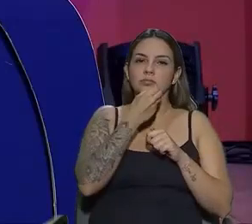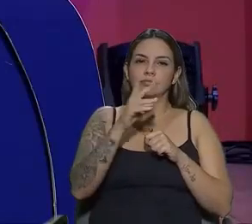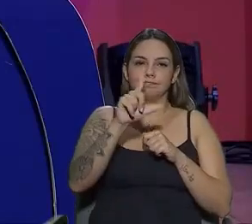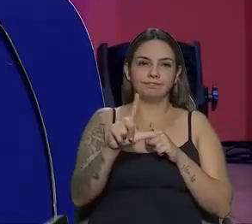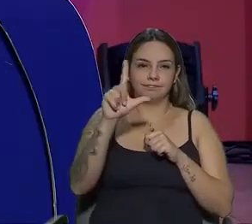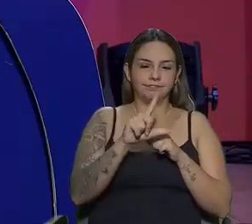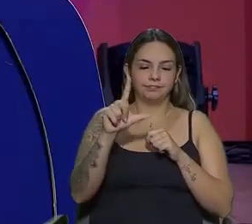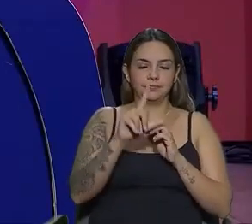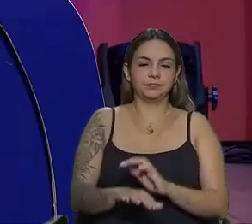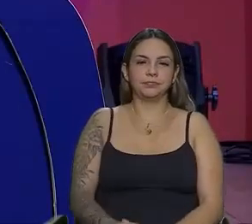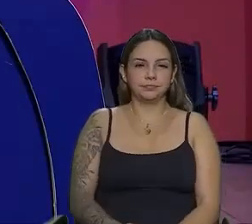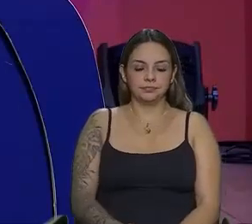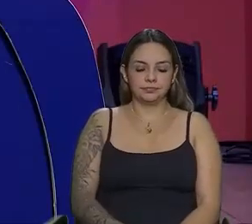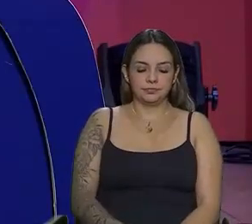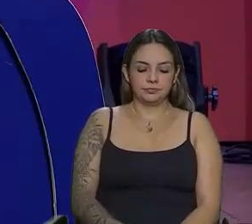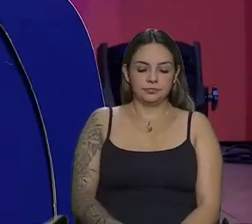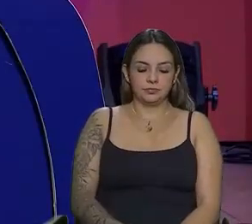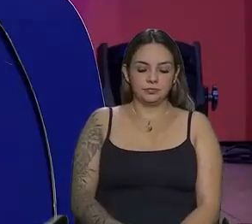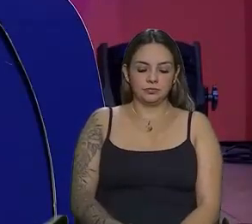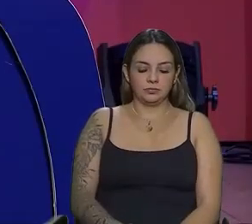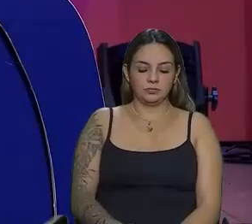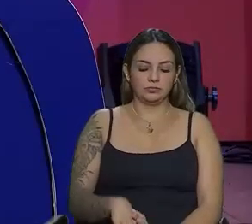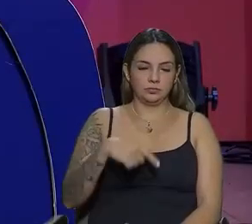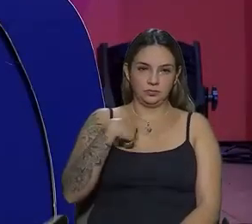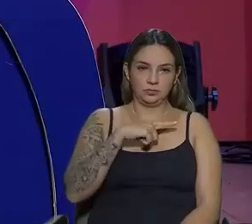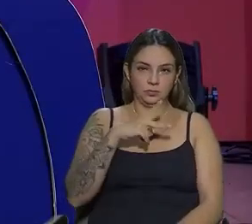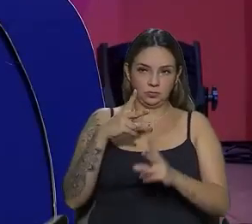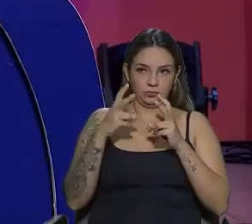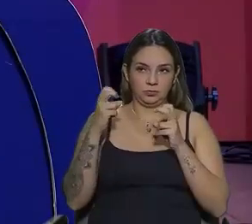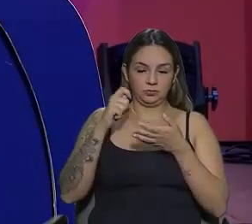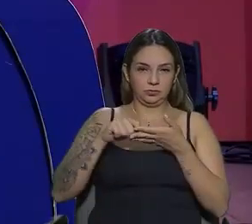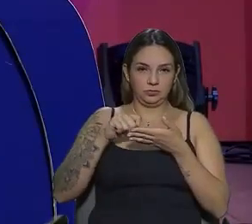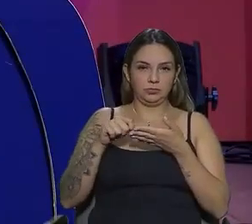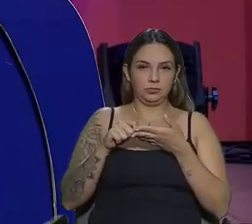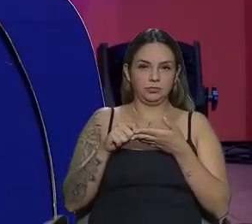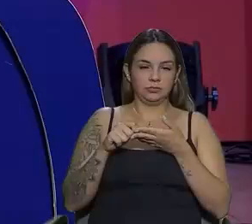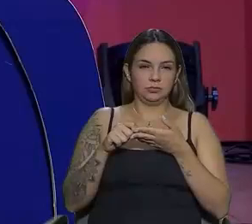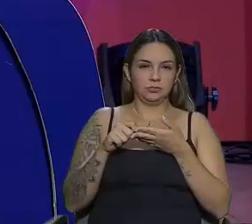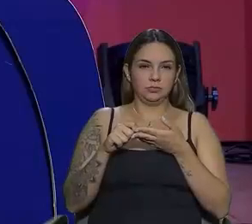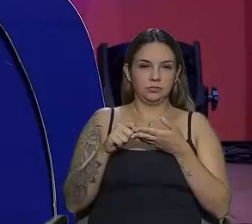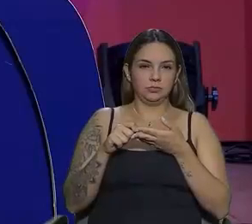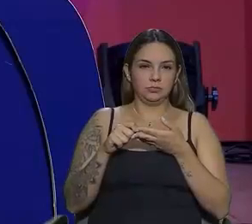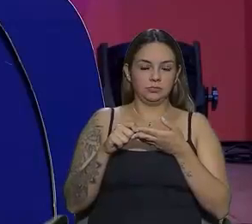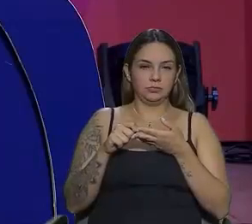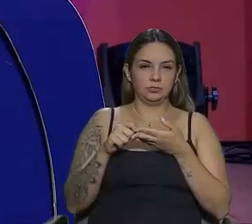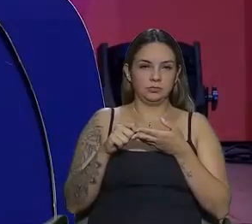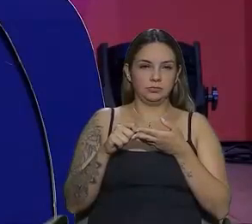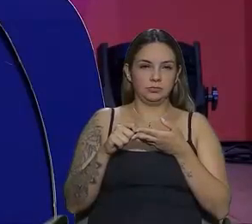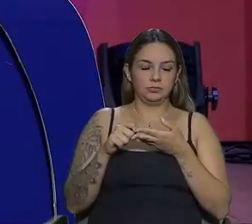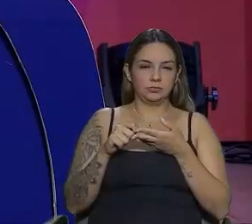boa literatura, né? Eu tenho a impressão, e essa é a história que eu estou contando para mim sobre a escrita, né, eu tenho a impressão